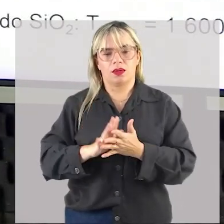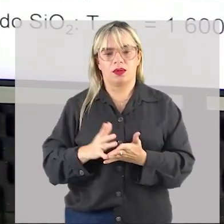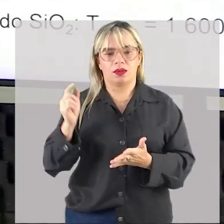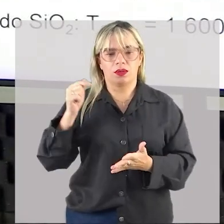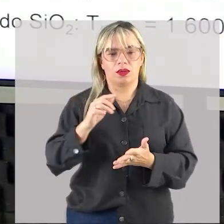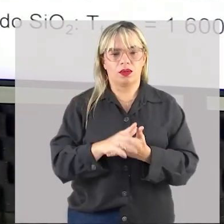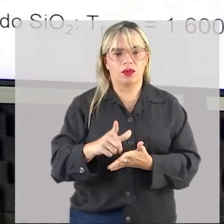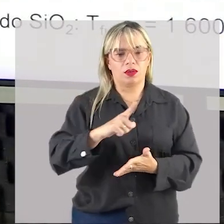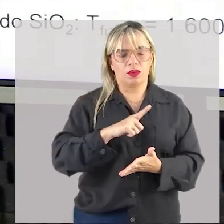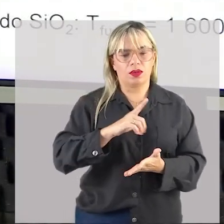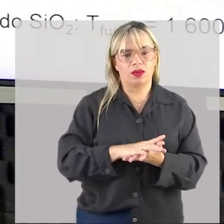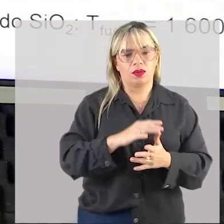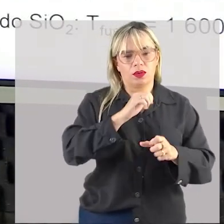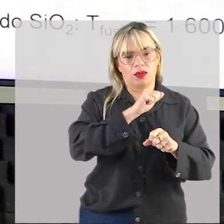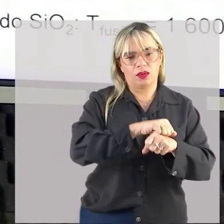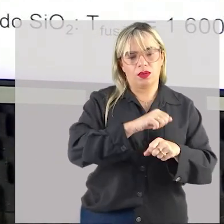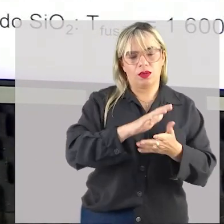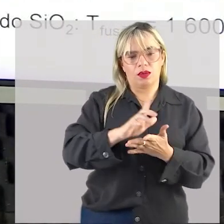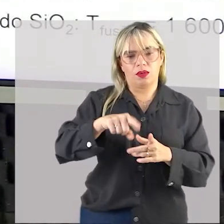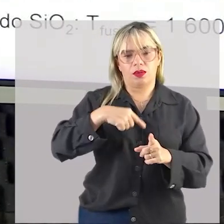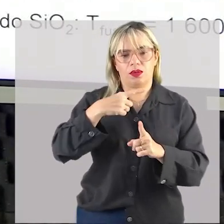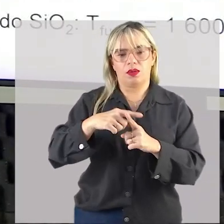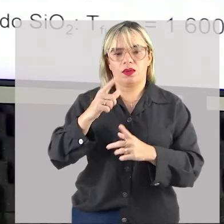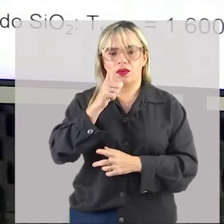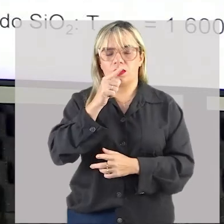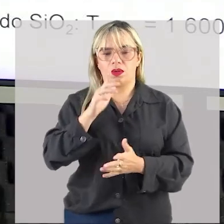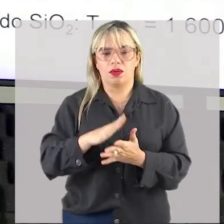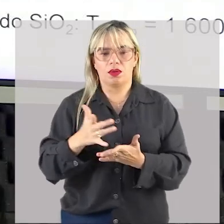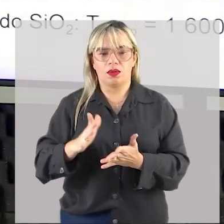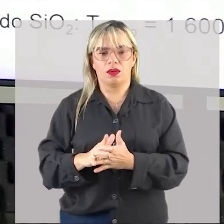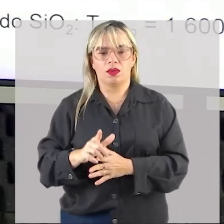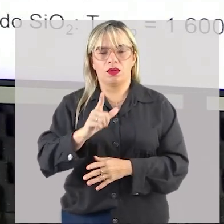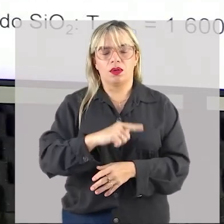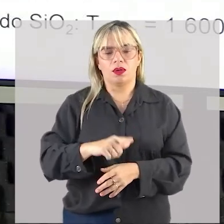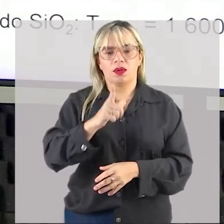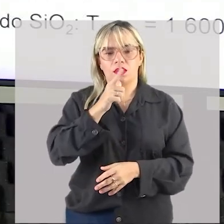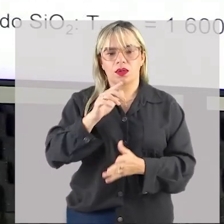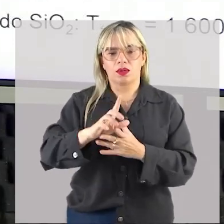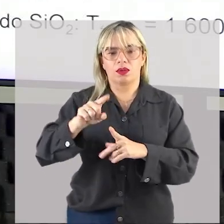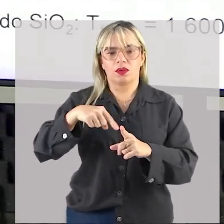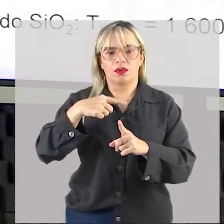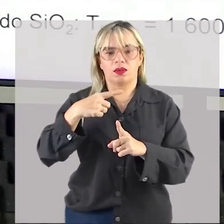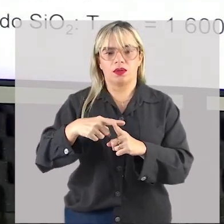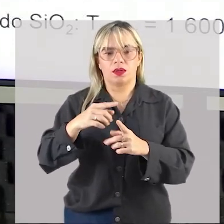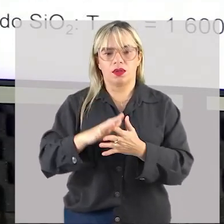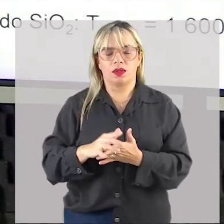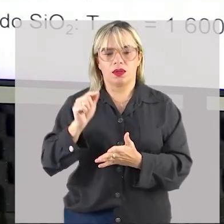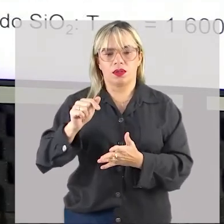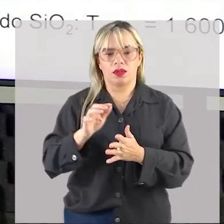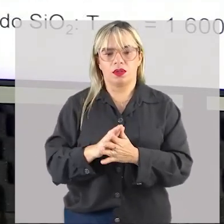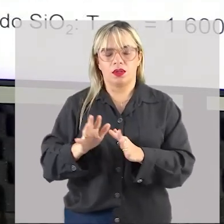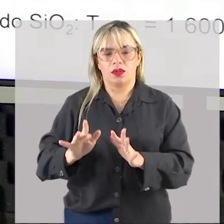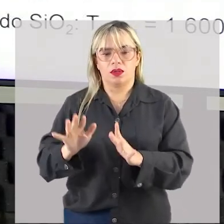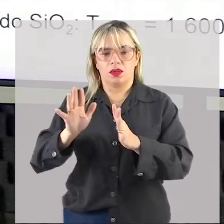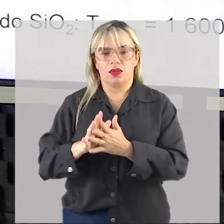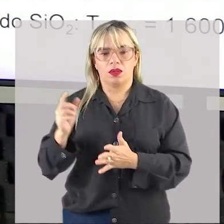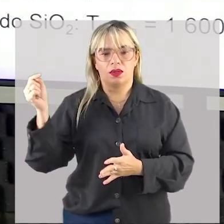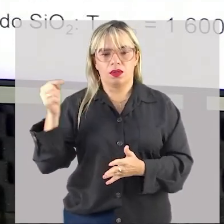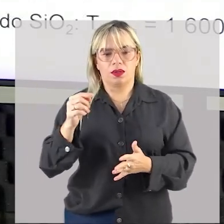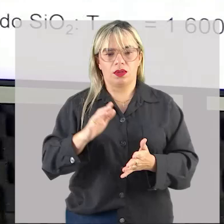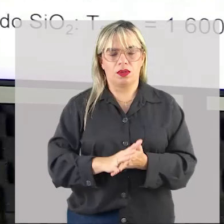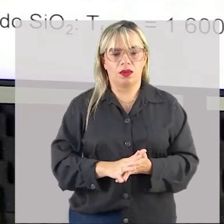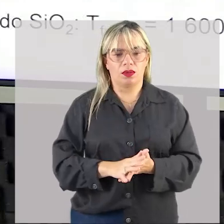tenho sólido, sólido mais líquido, líquido, líquido mais gás, gás. Quando eu tenho uma substância, ó, tá aqui um ponto